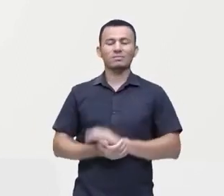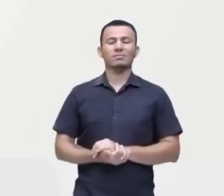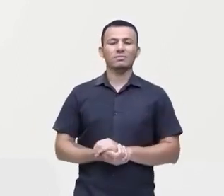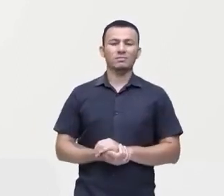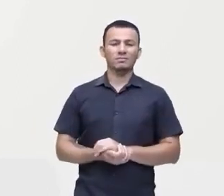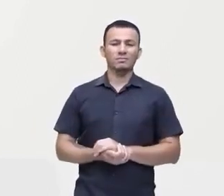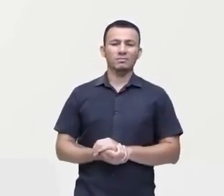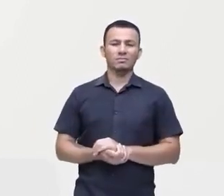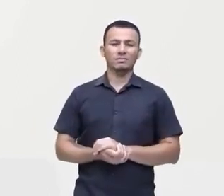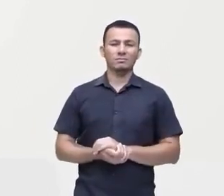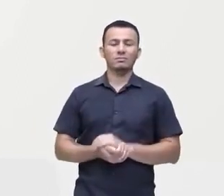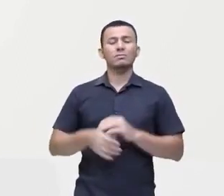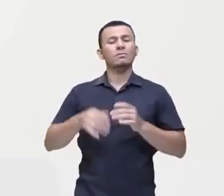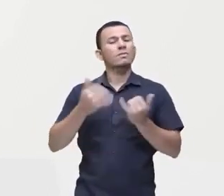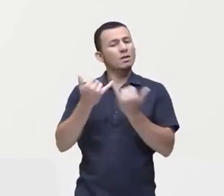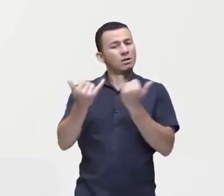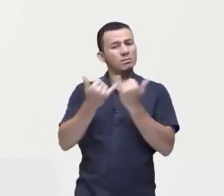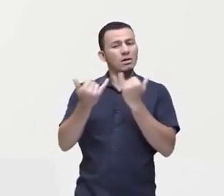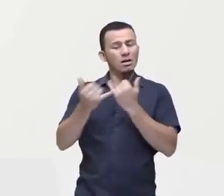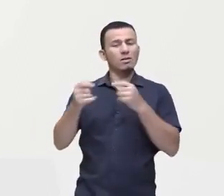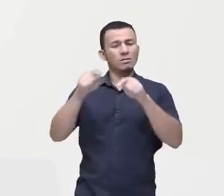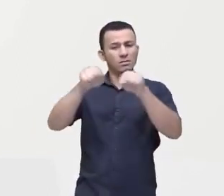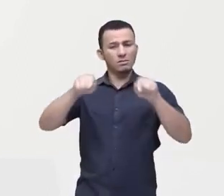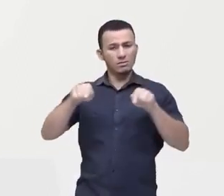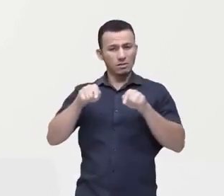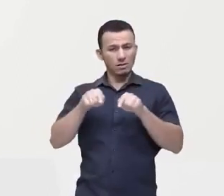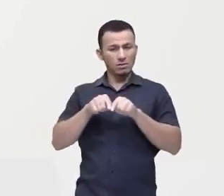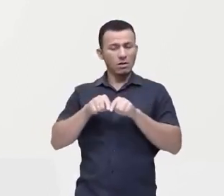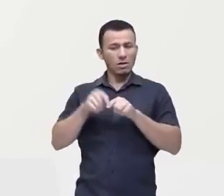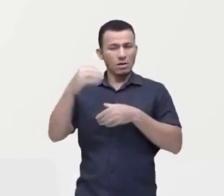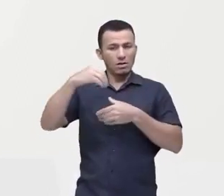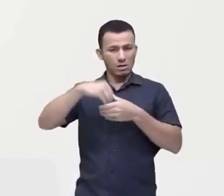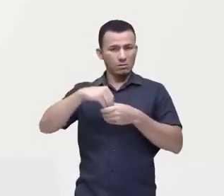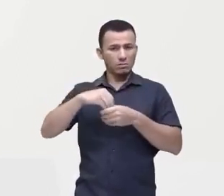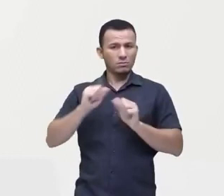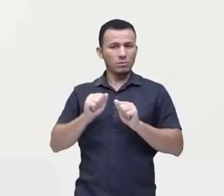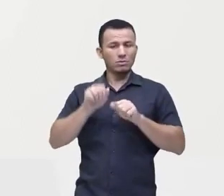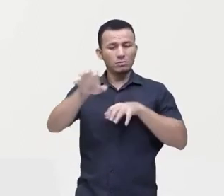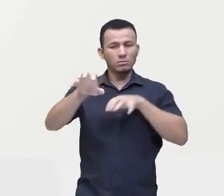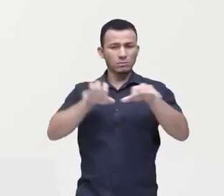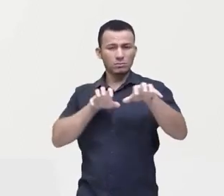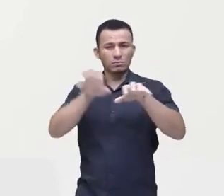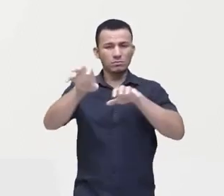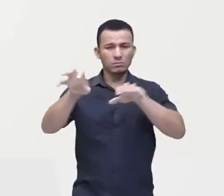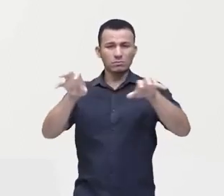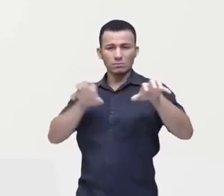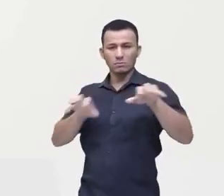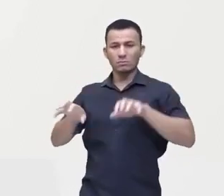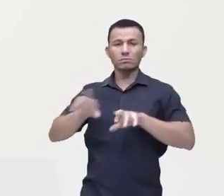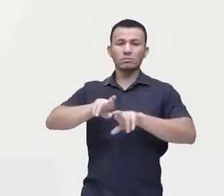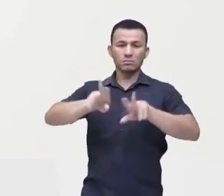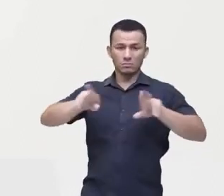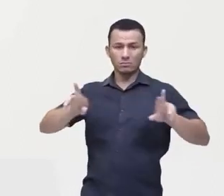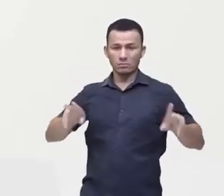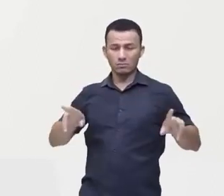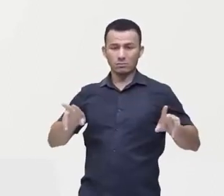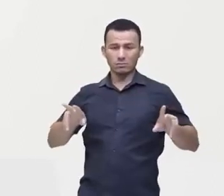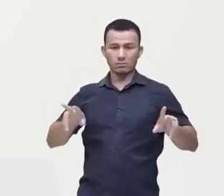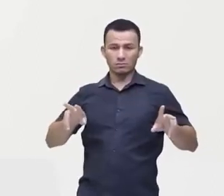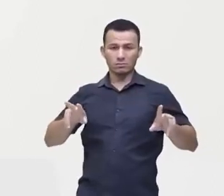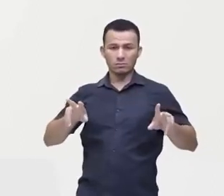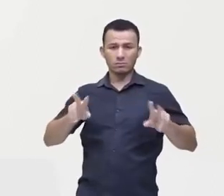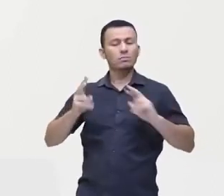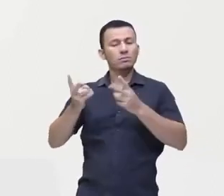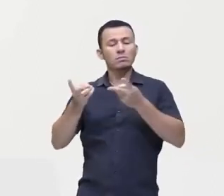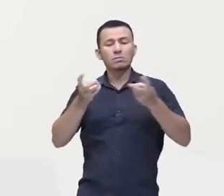É igual na sala de aula, ó. Desenvolver noções de localização em diferentes posições,